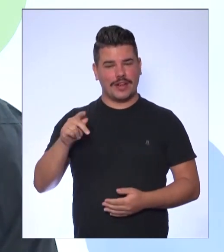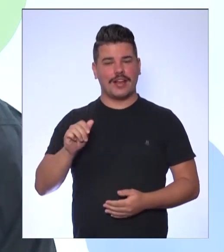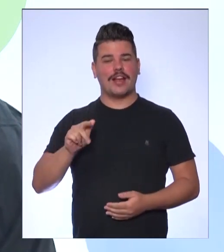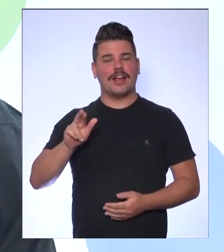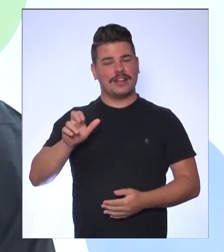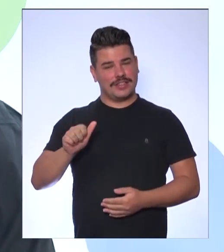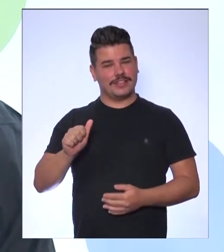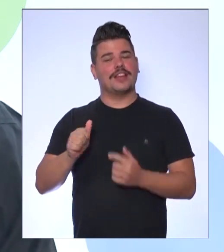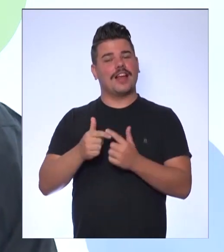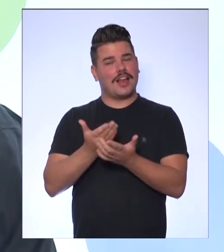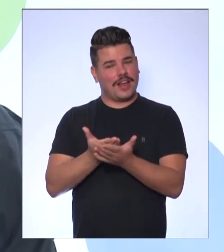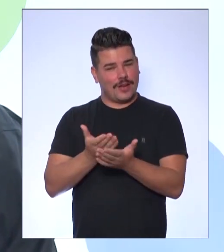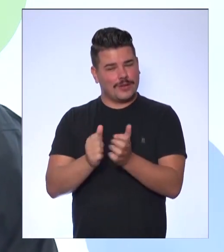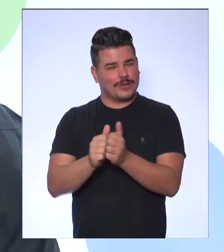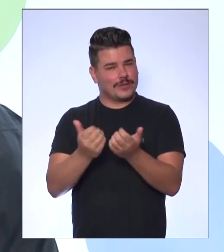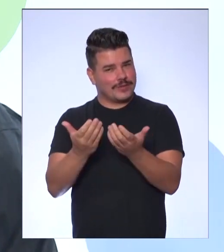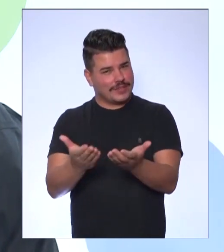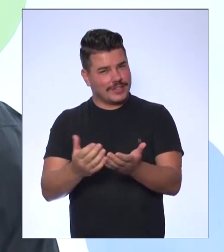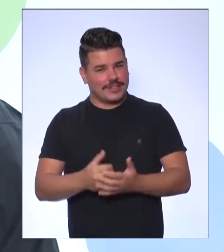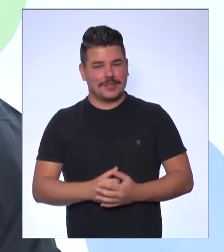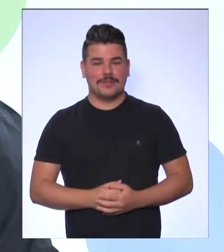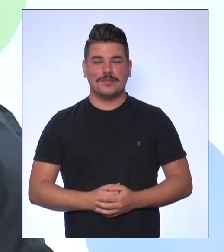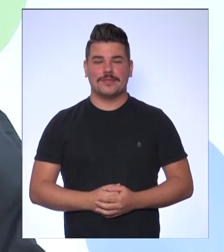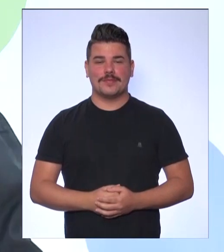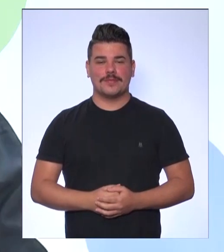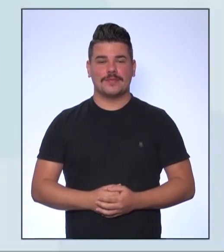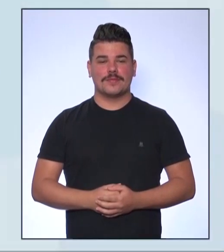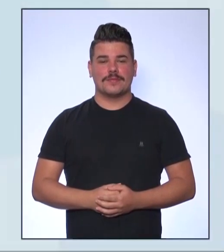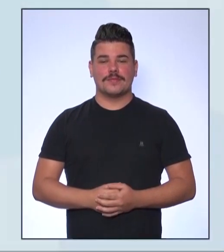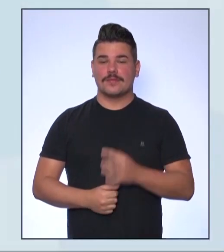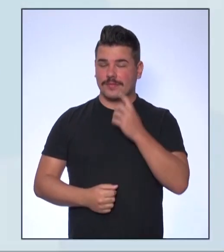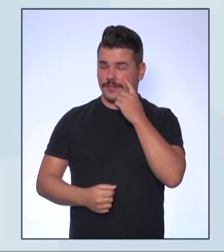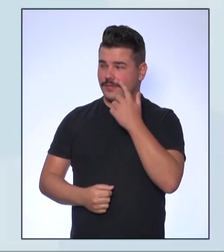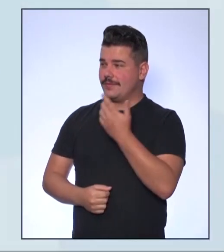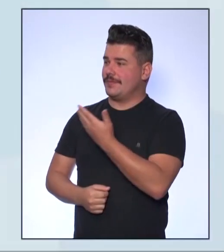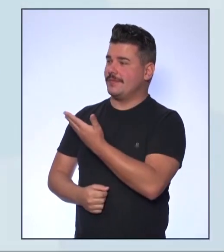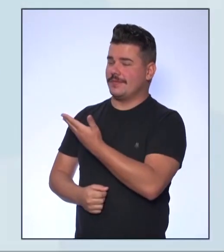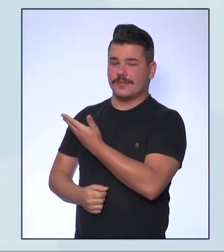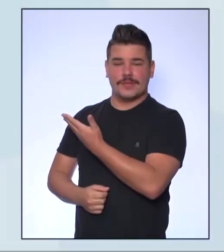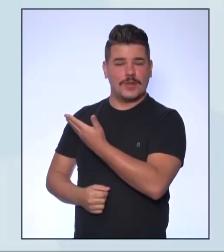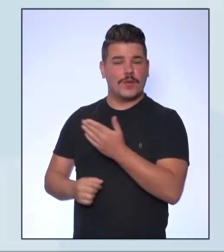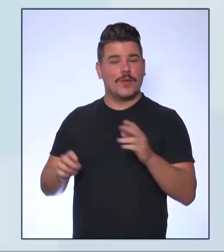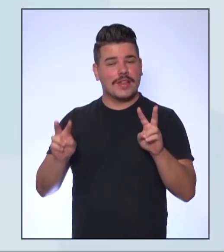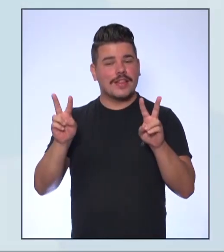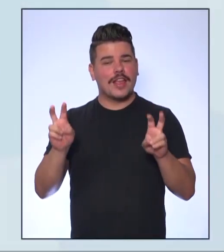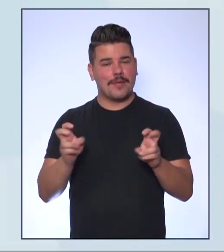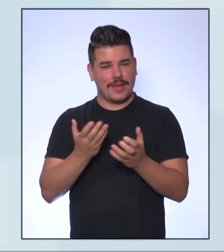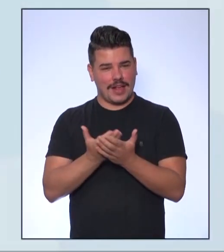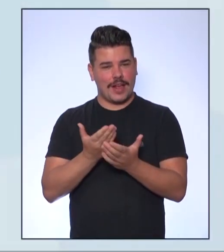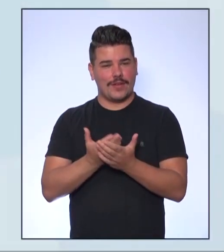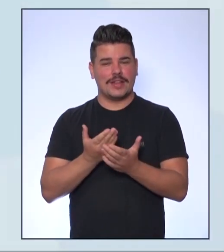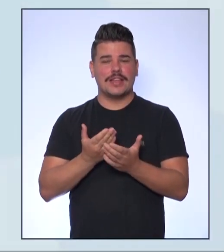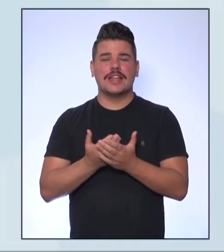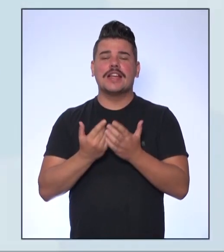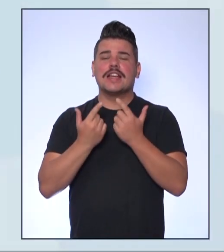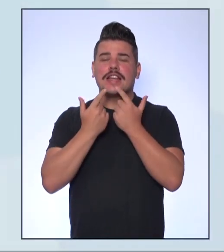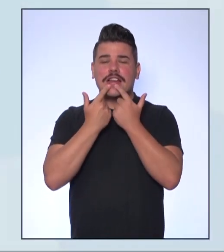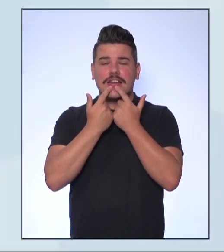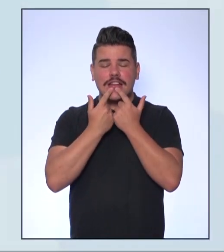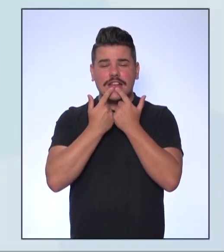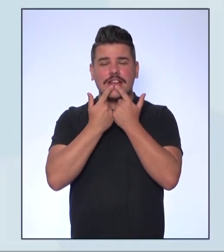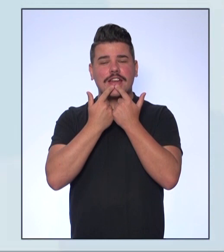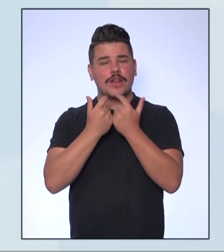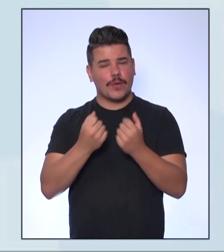acompanhamento, próximo slide, por favor. Primeiro slide, por favor. O tema da aula, variação linguística,